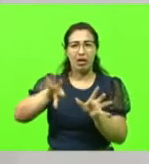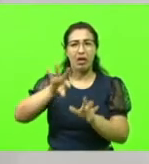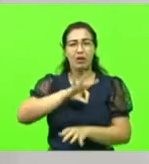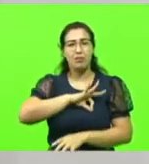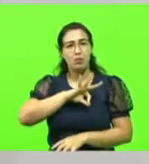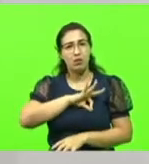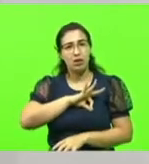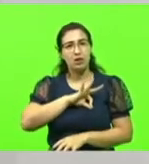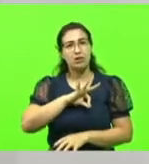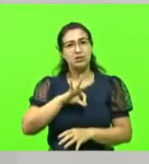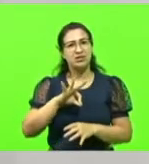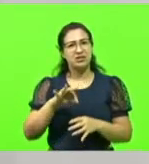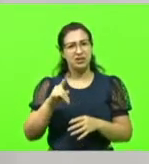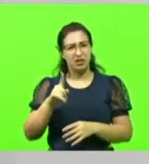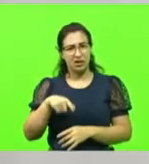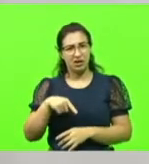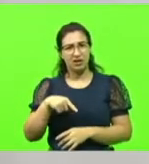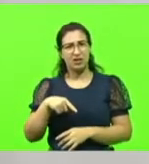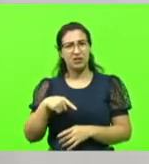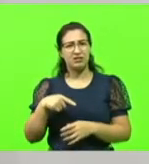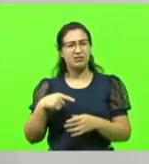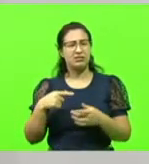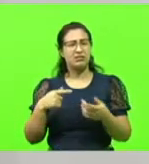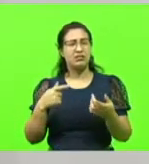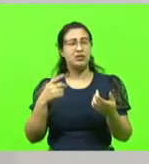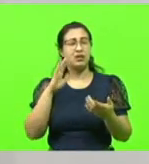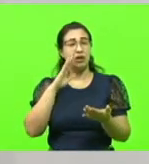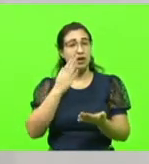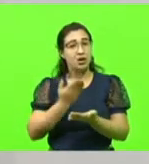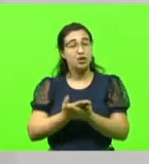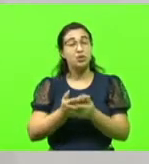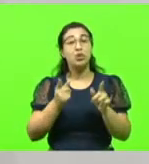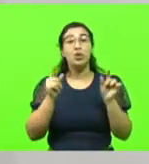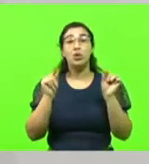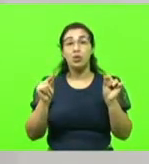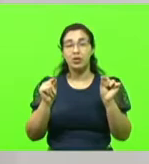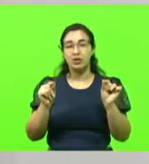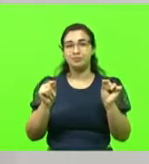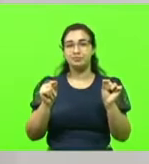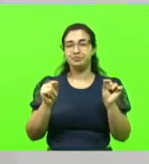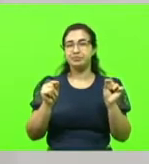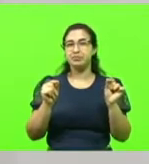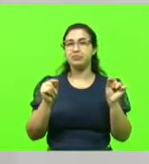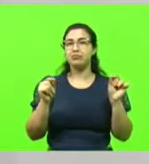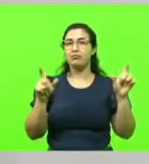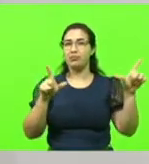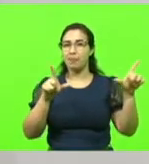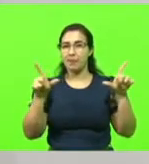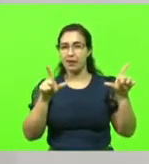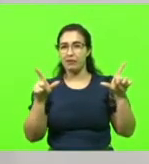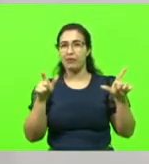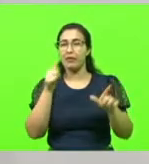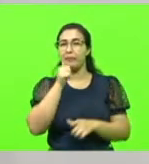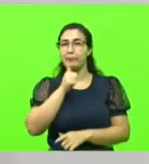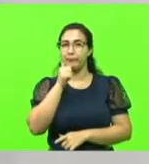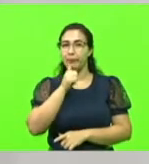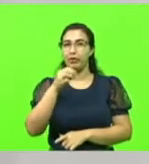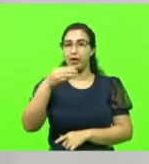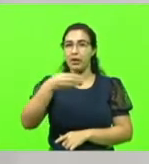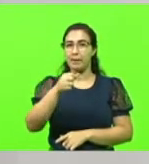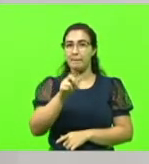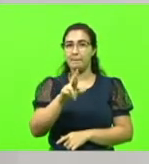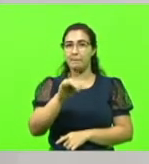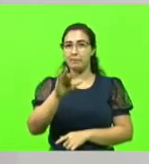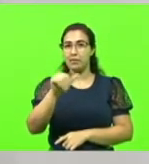jovens? Eu quero acreditar que, neste caso, a Maria Fernanda tenha sido apenas